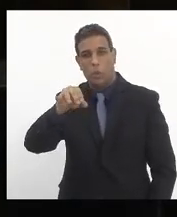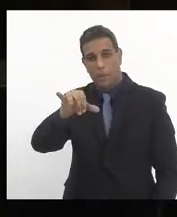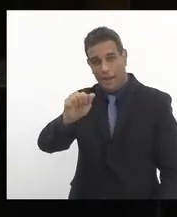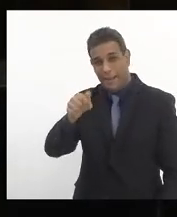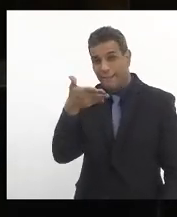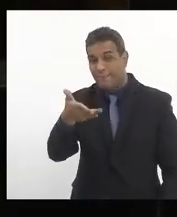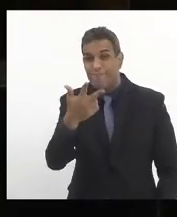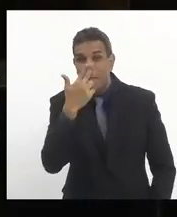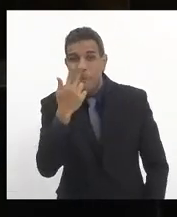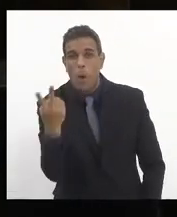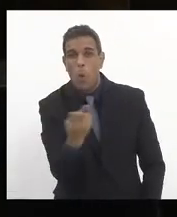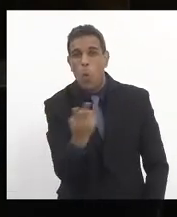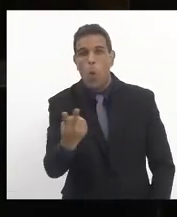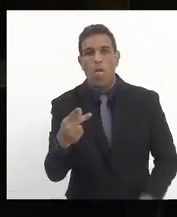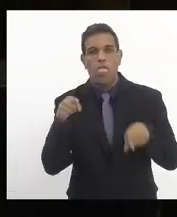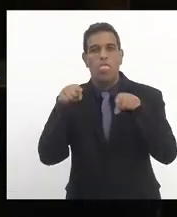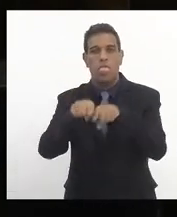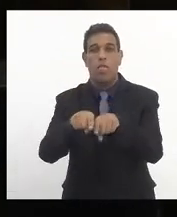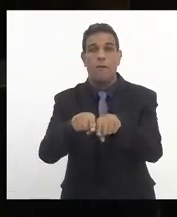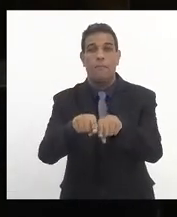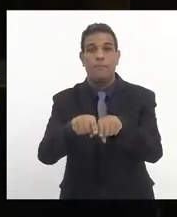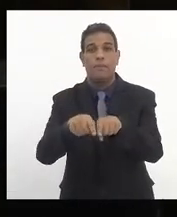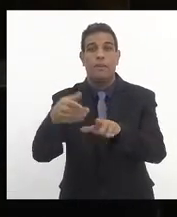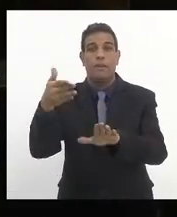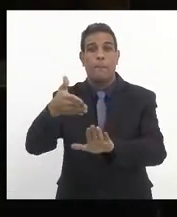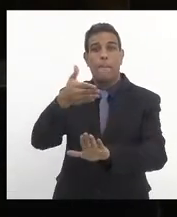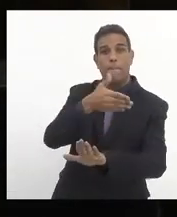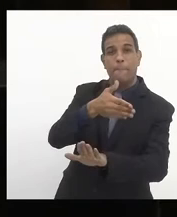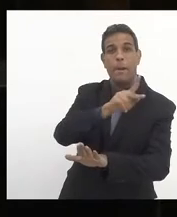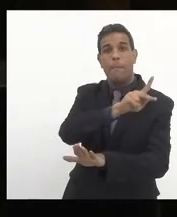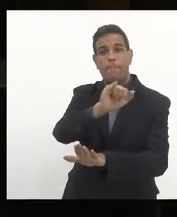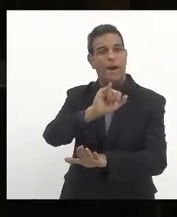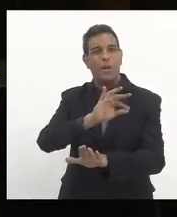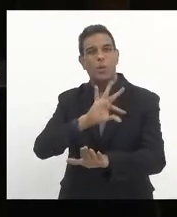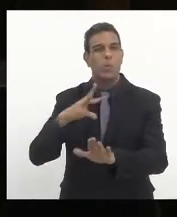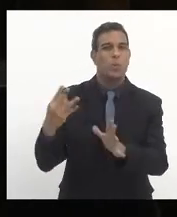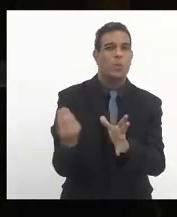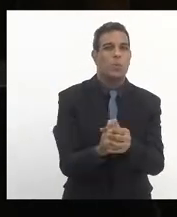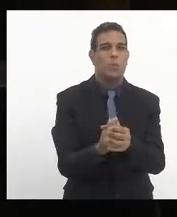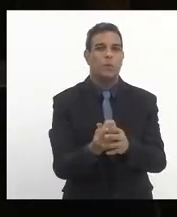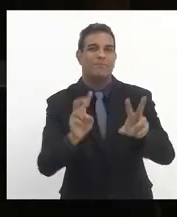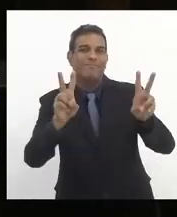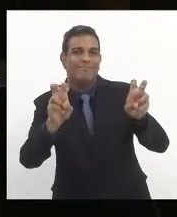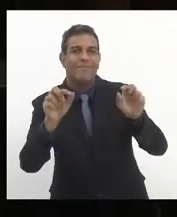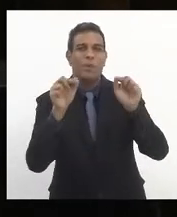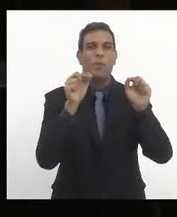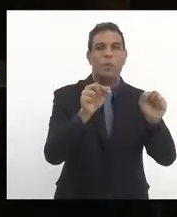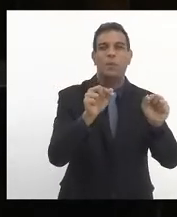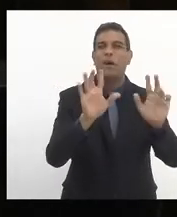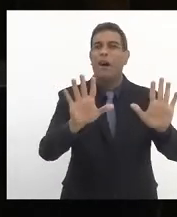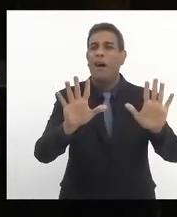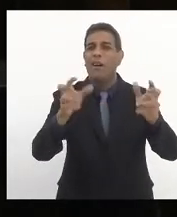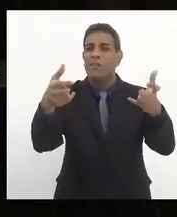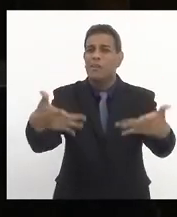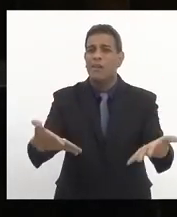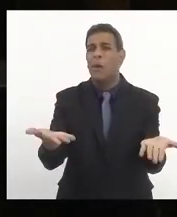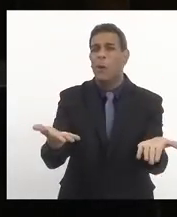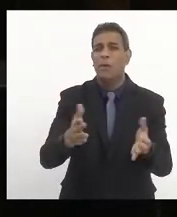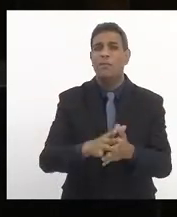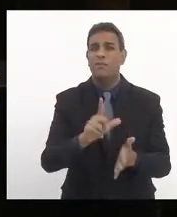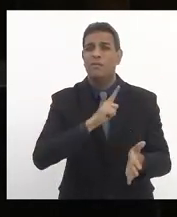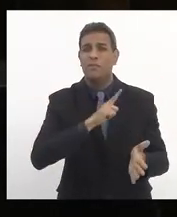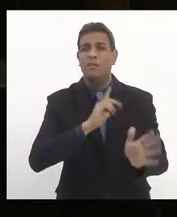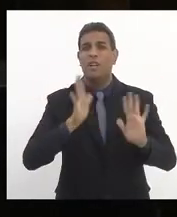Aliás, parece que seu pai também está, o César Maia, também tem o nome de nervosinho. E tudo isso que eu estou dizendo está